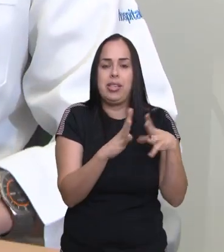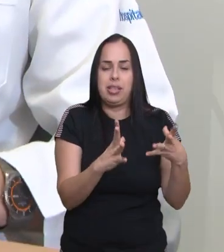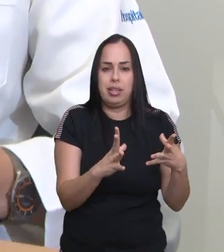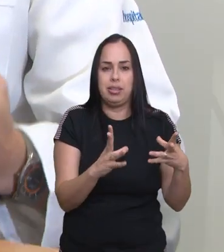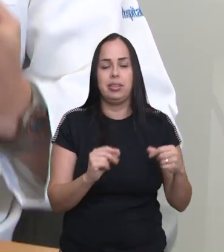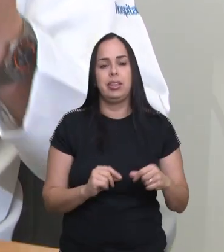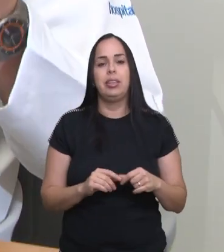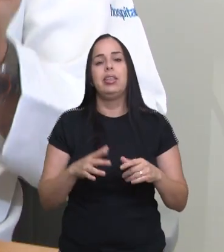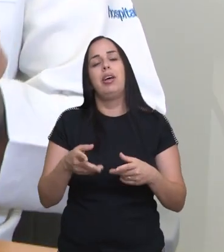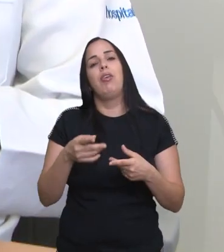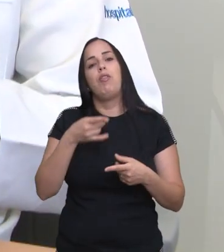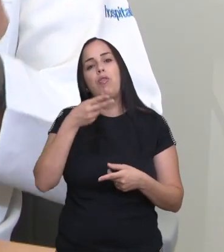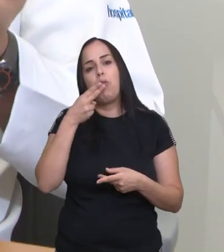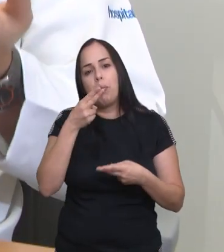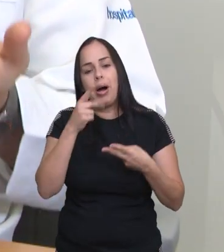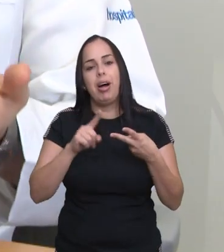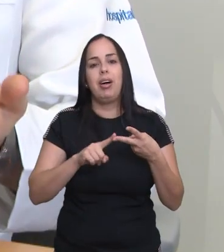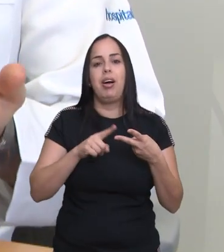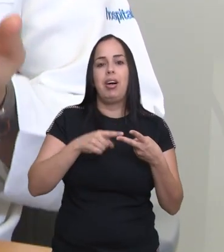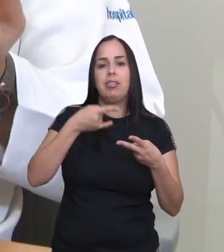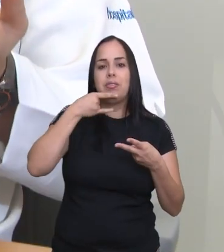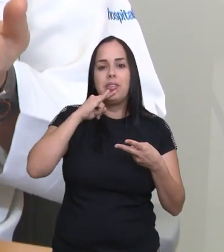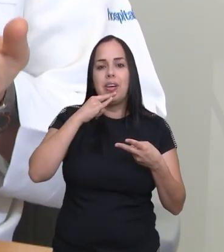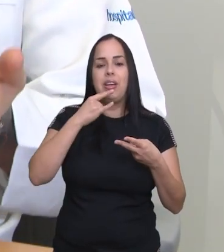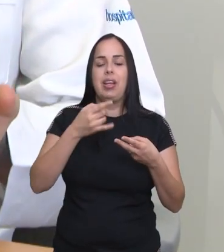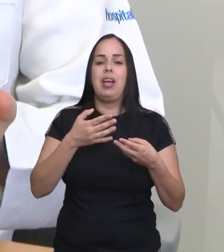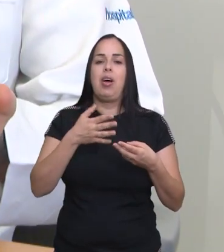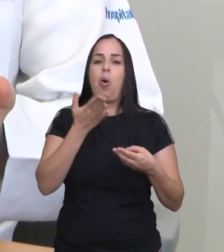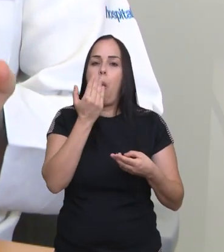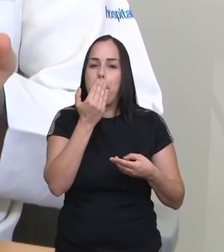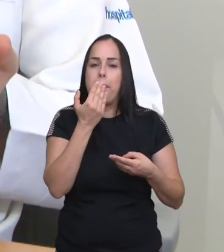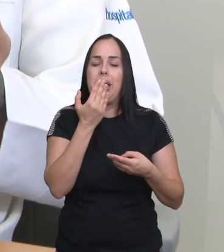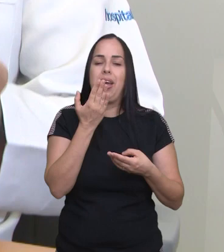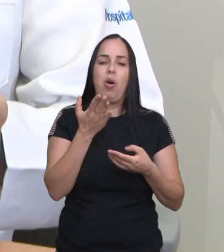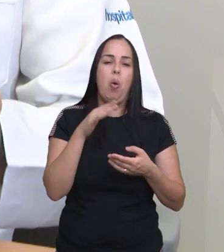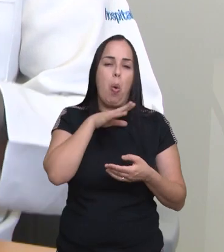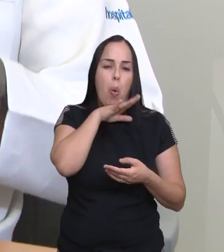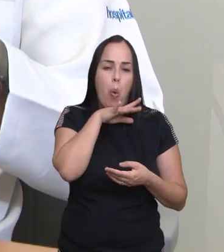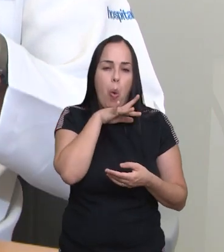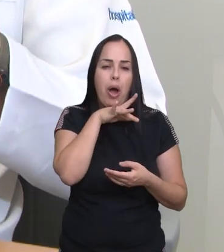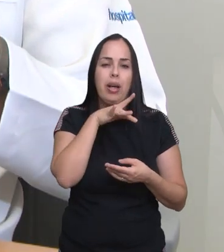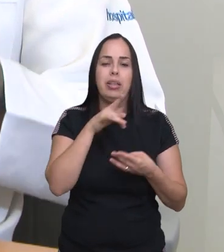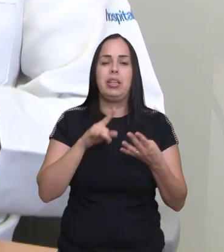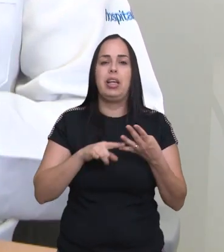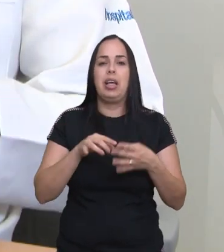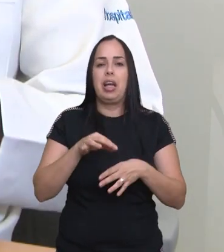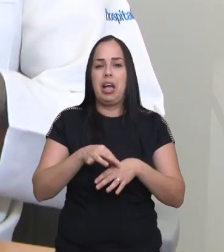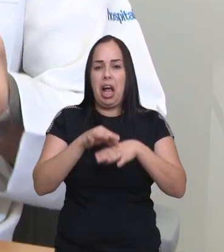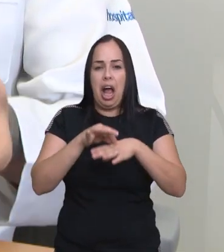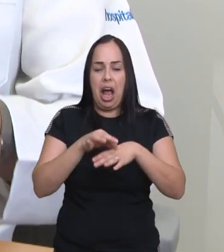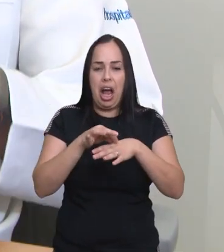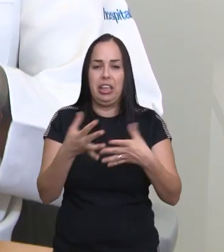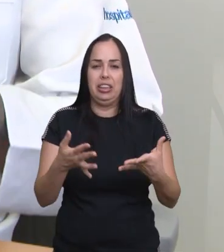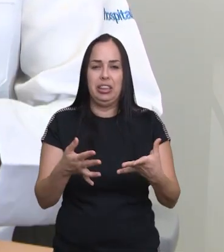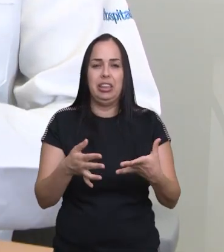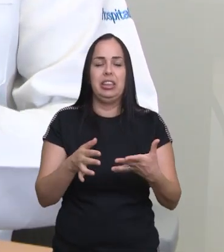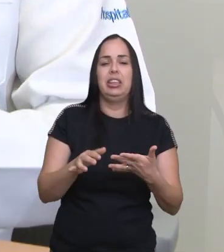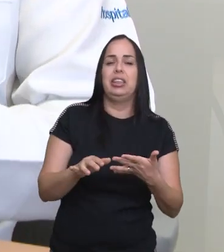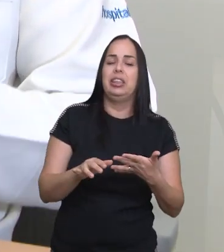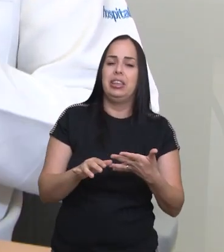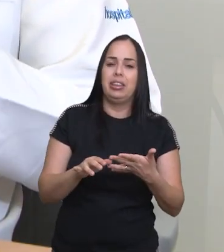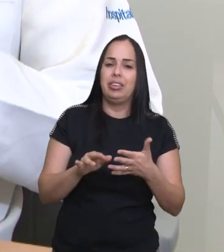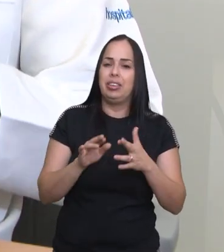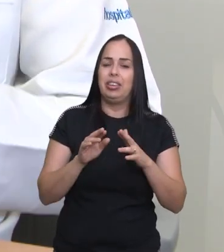Então a gente sabe que fumar, bebida alcoólica, uma alimentação ruim, rica em gordura, carne vermelha, né, gordura animal,